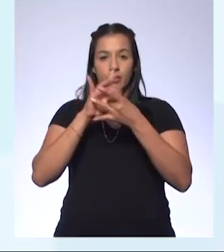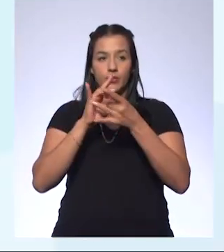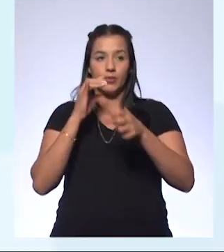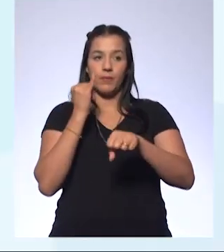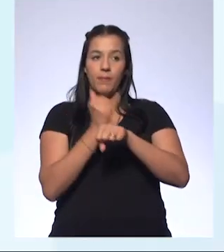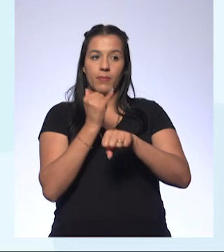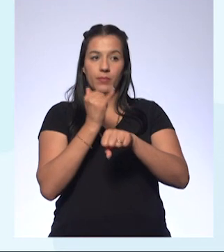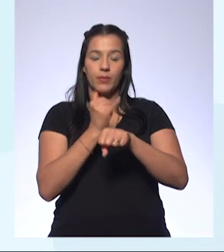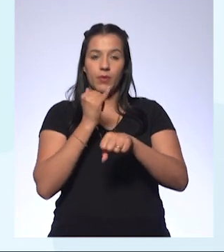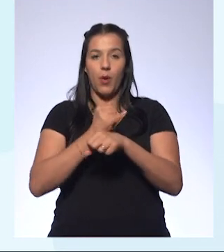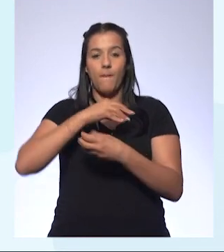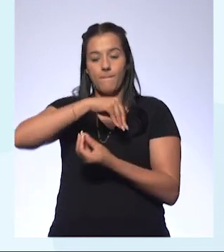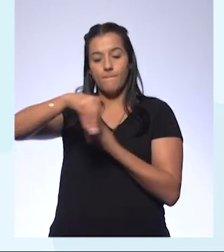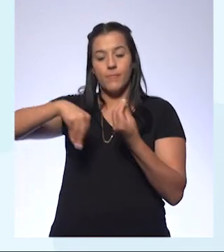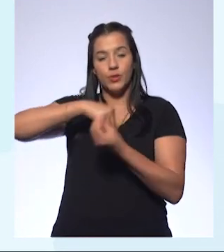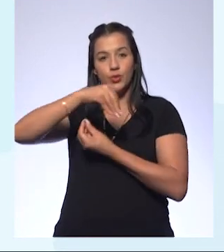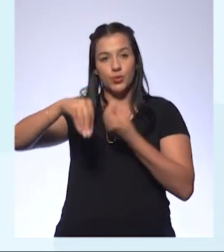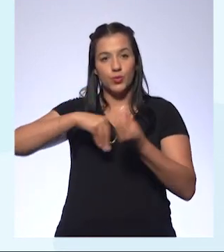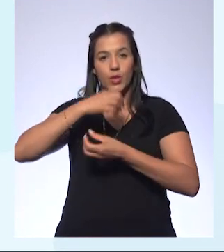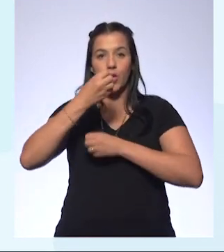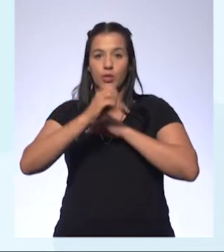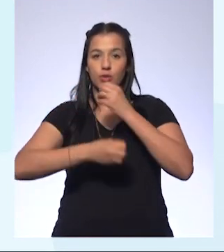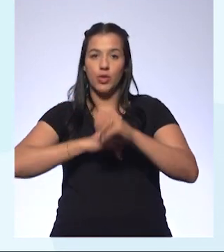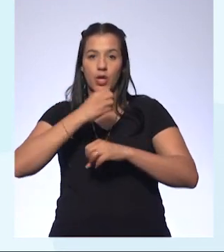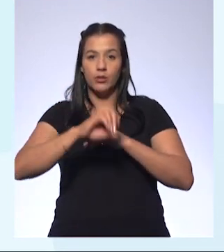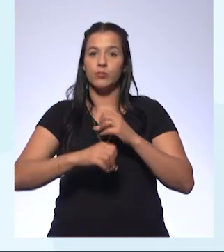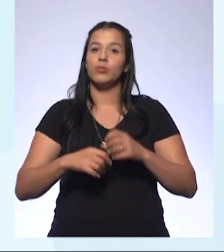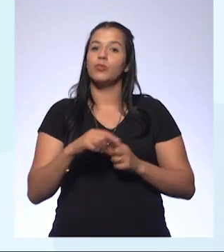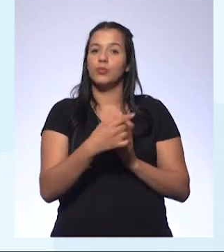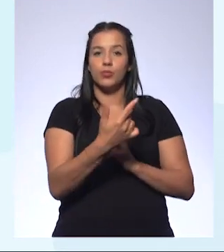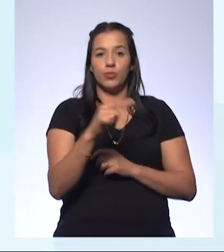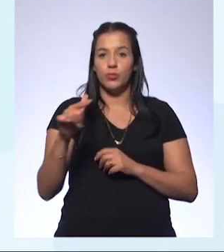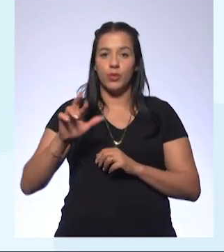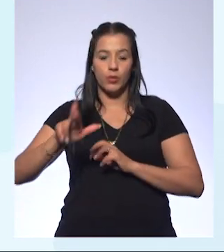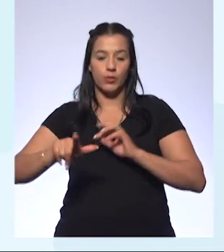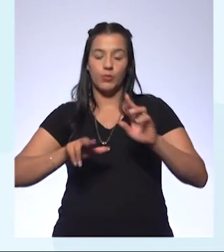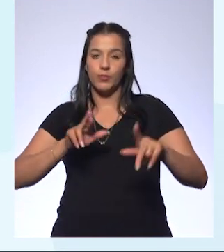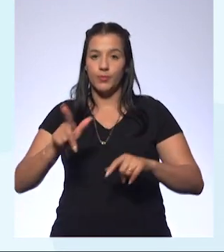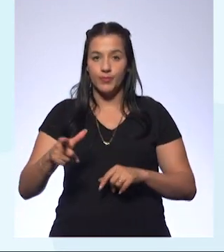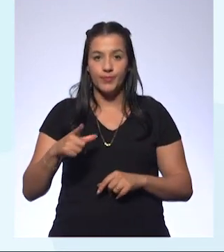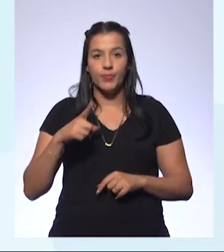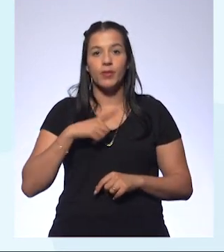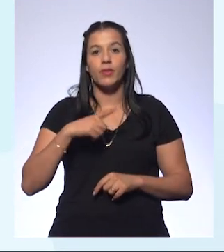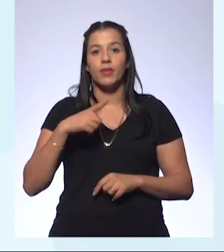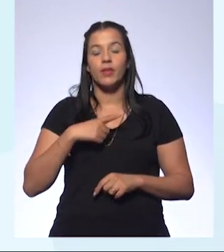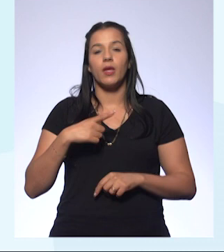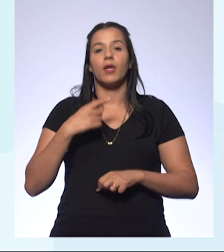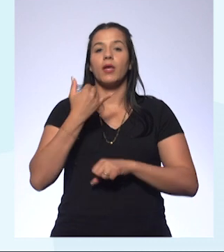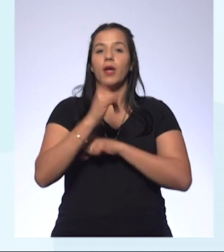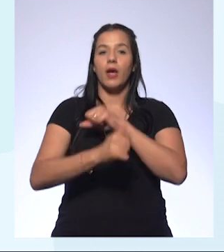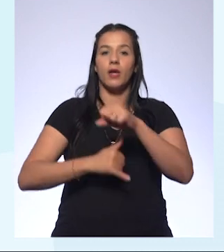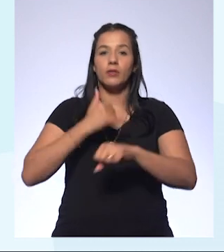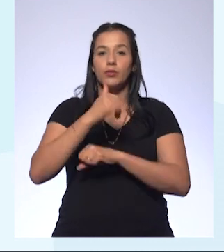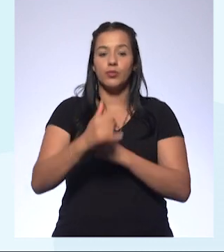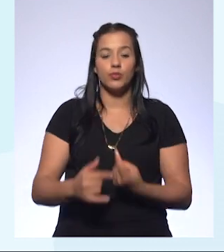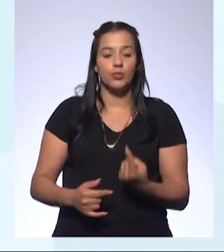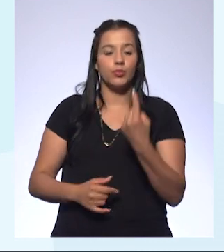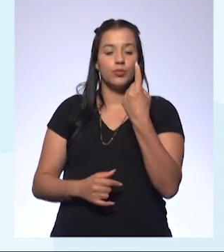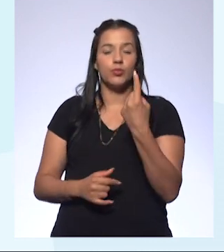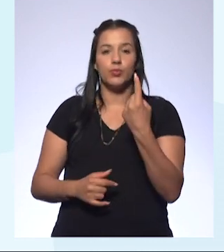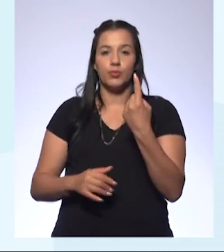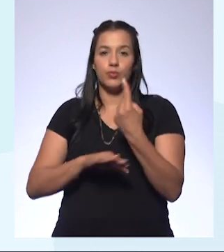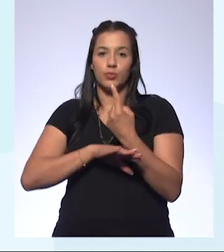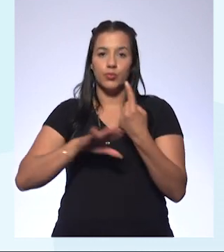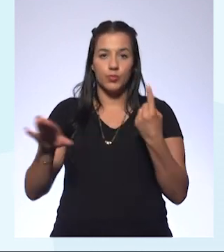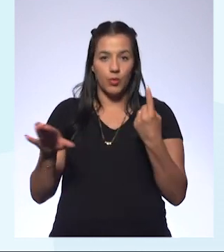de átomos de elementos diferentes. A ligação metálica ela vai ser formada por átomos de um único elemento químico. E aí, quando a